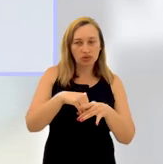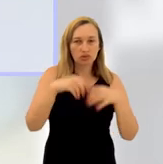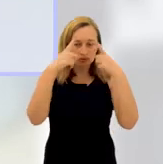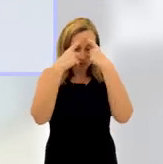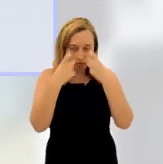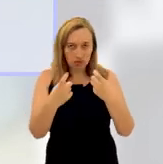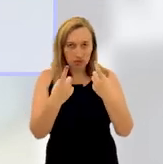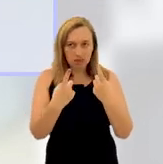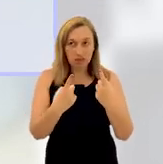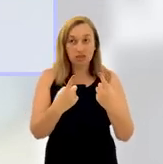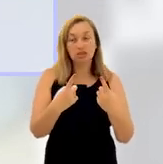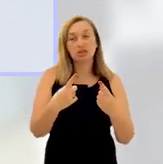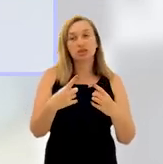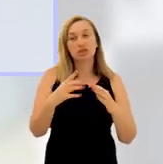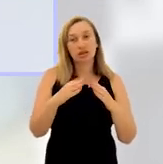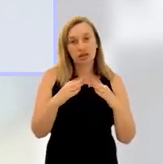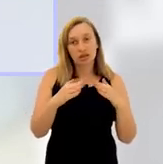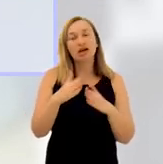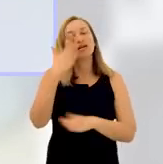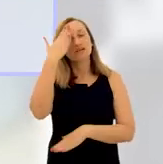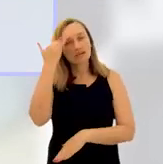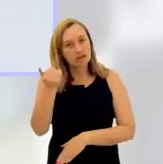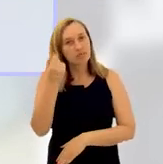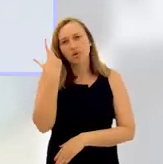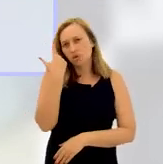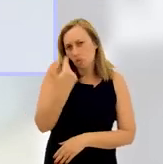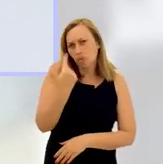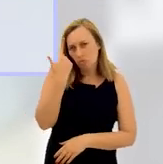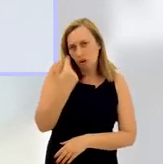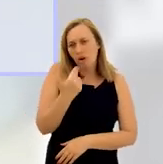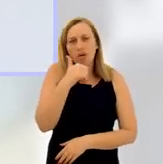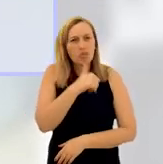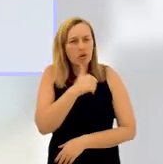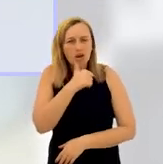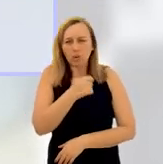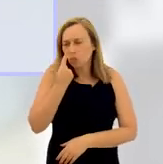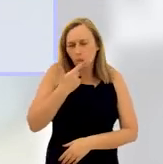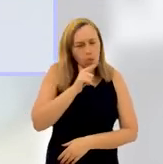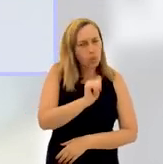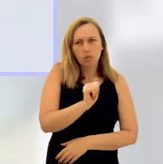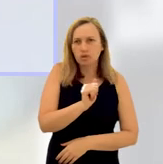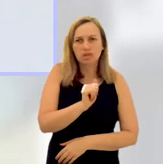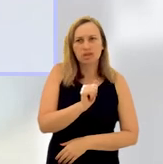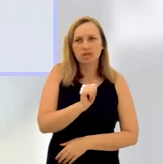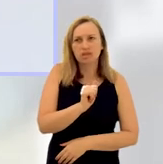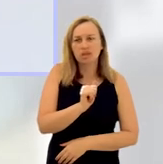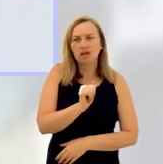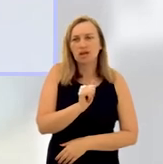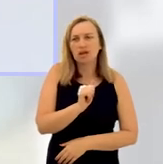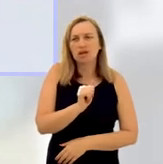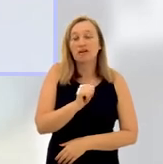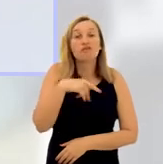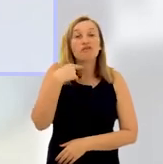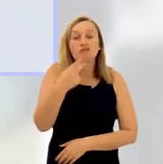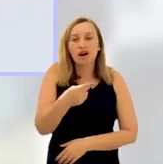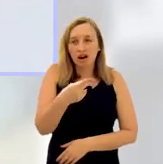inserido no universo da violência doméstica, sabe que é normal a mulher não conseguir